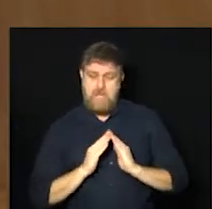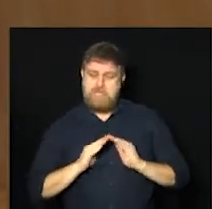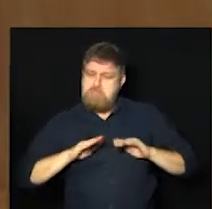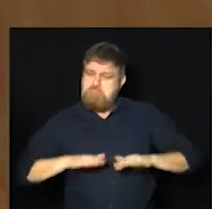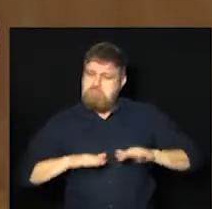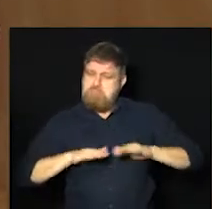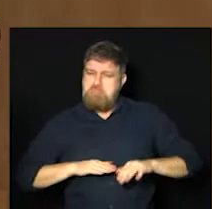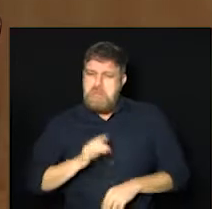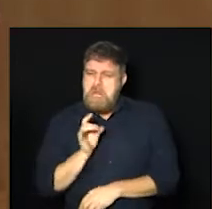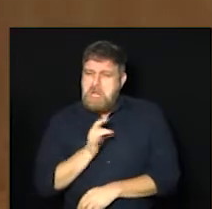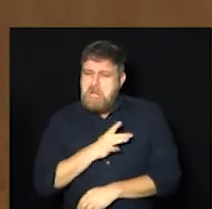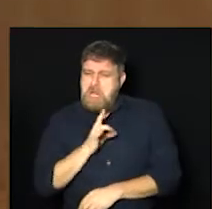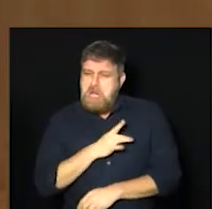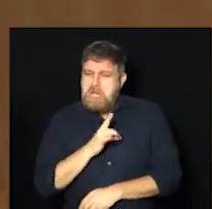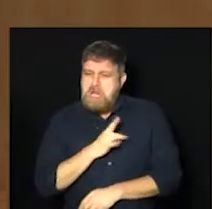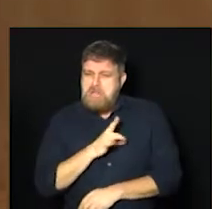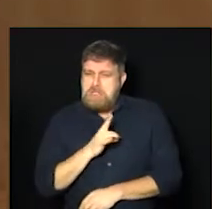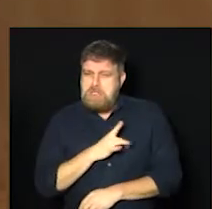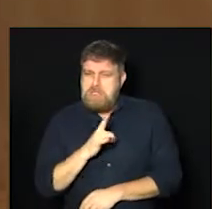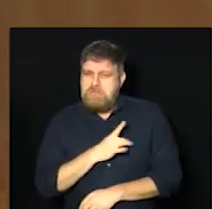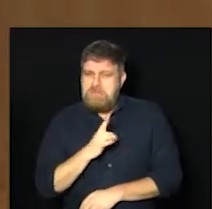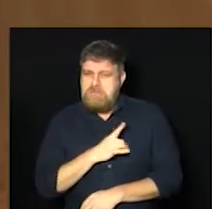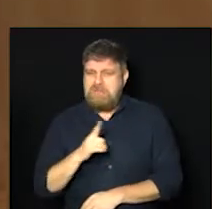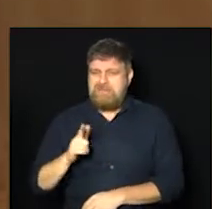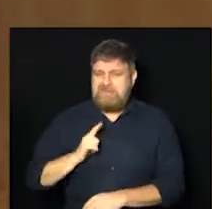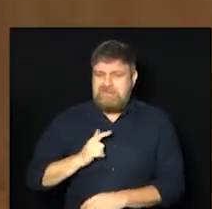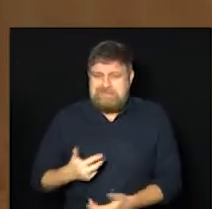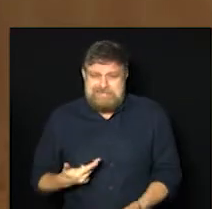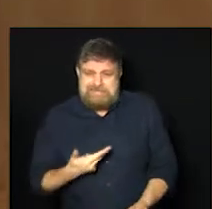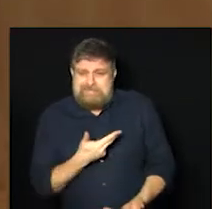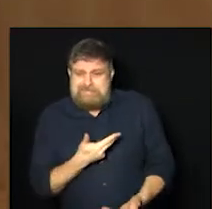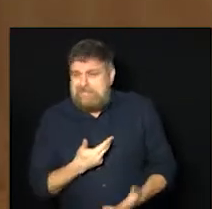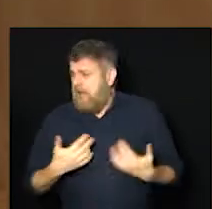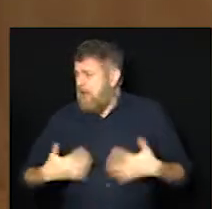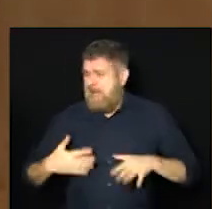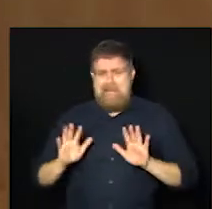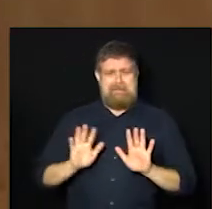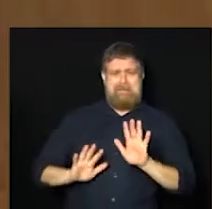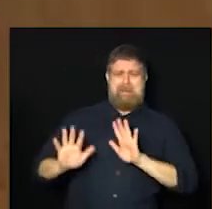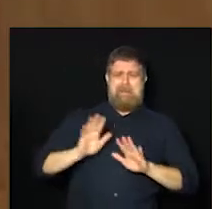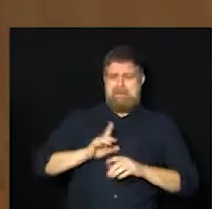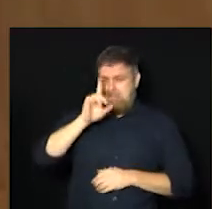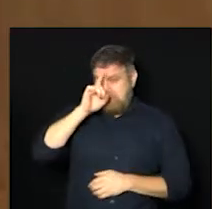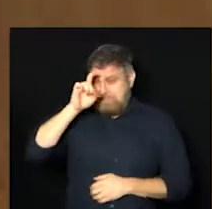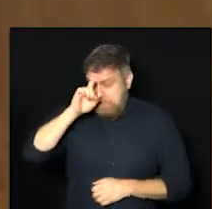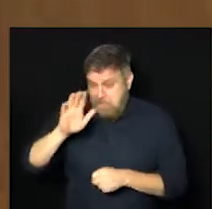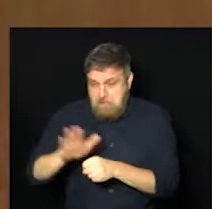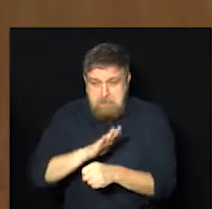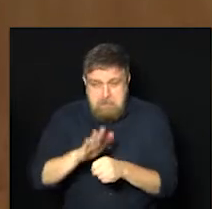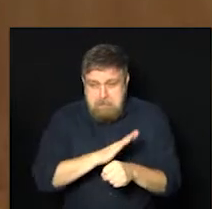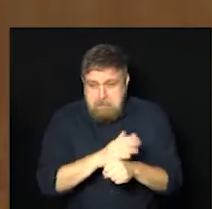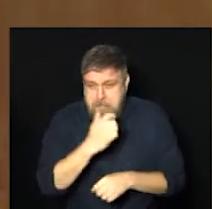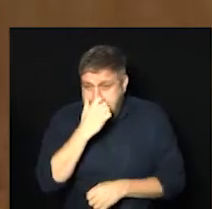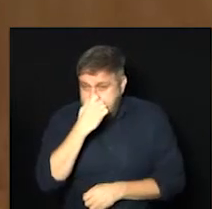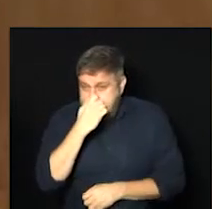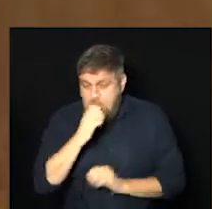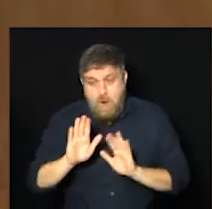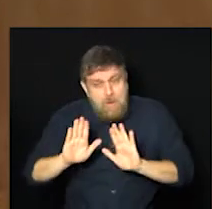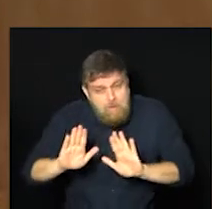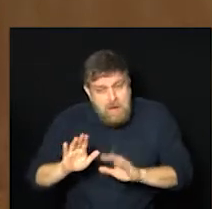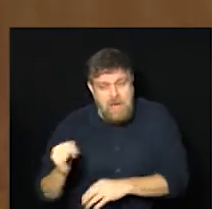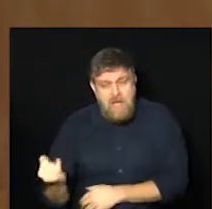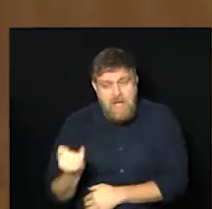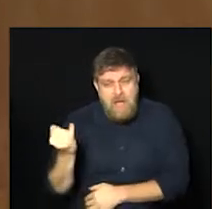de vir passar por uma cirurgia, porque os hospitais estão cheios, etc. Mas é muito importante